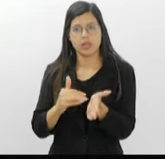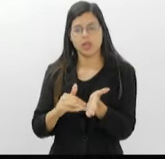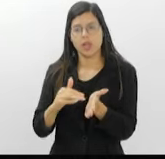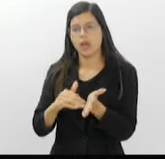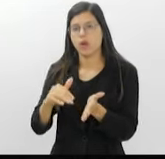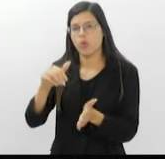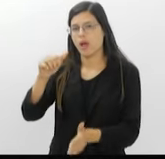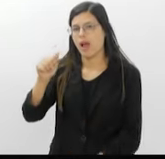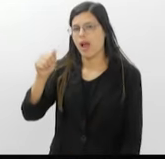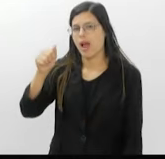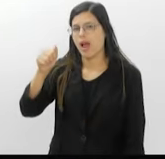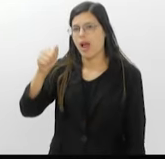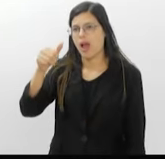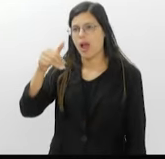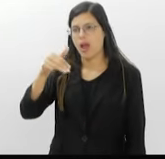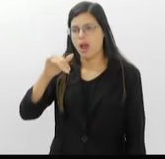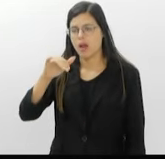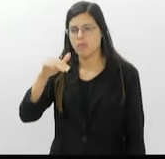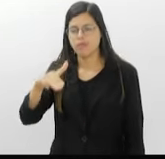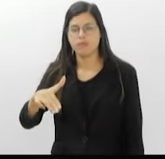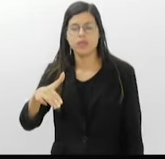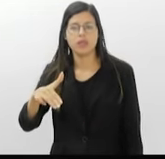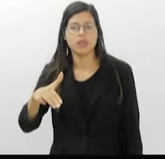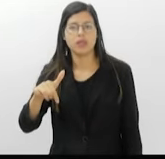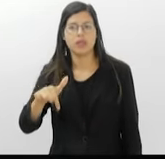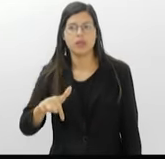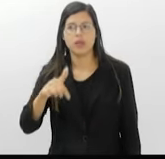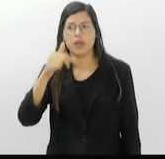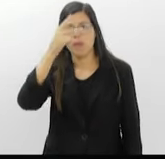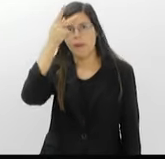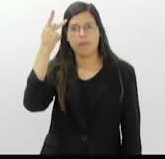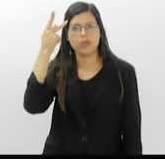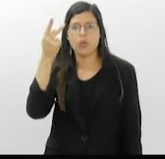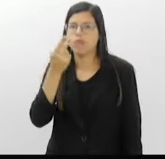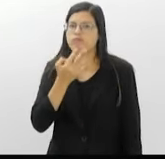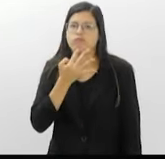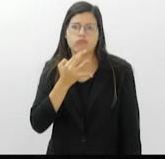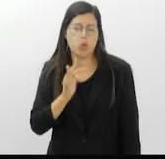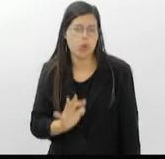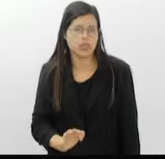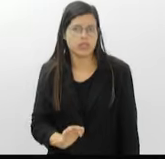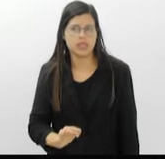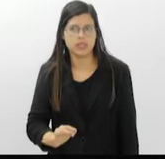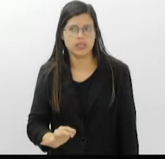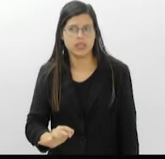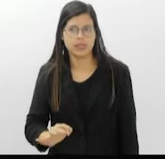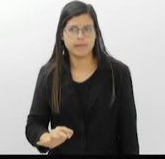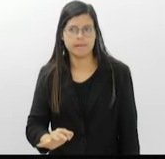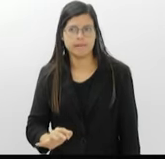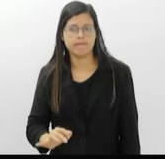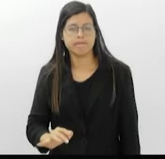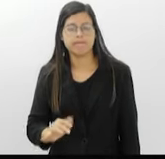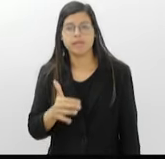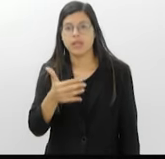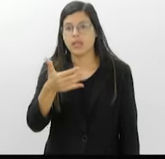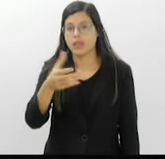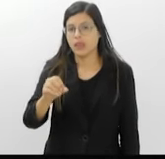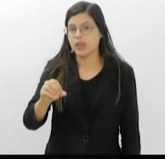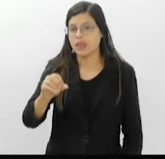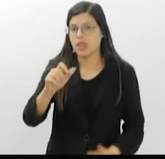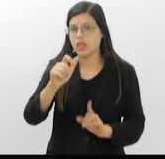que para mim era uma pessoa desconhecida, e que apenas 10 meses